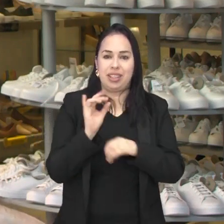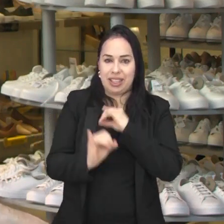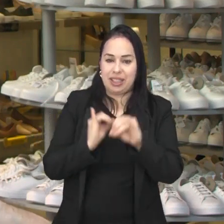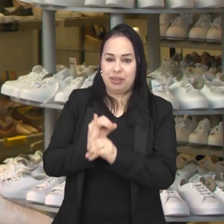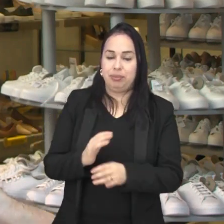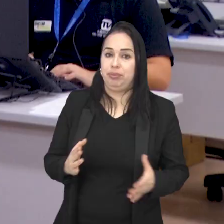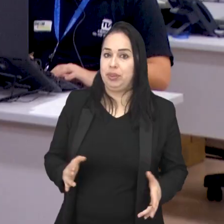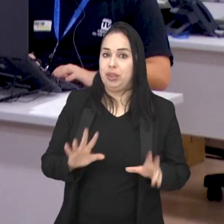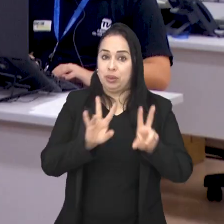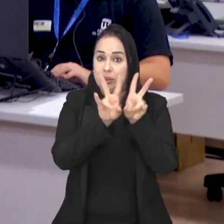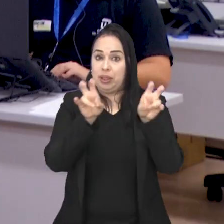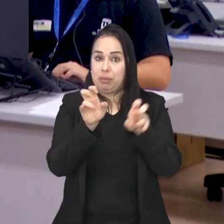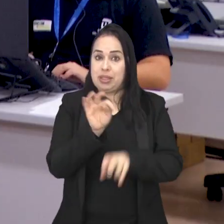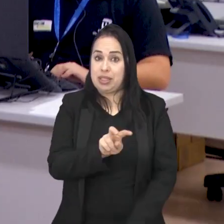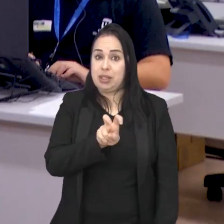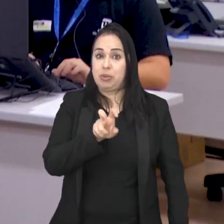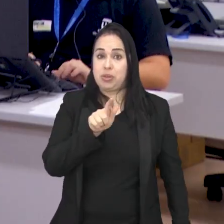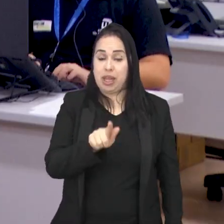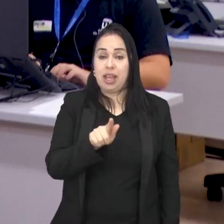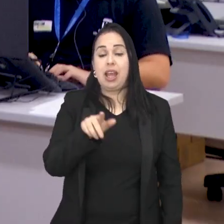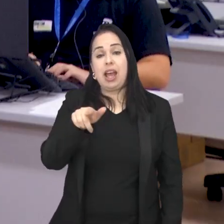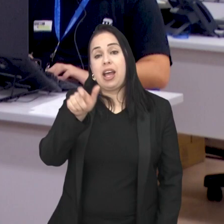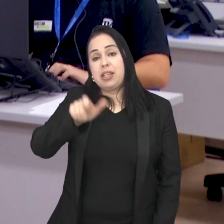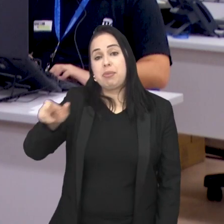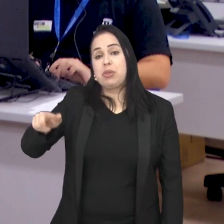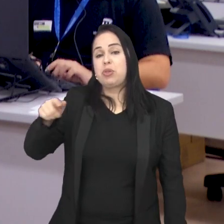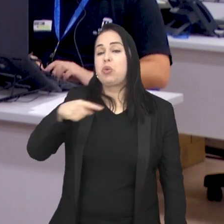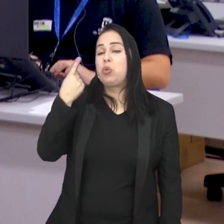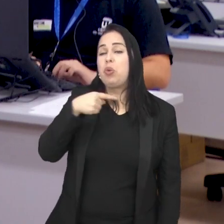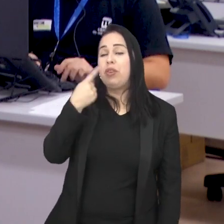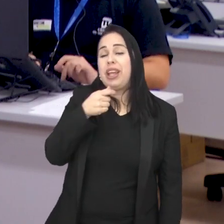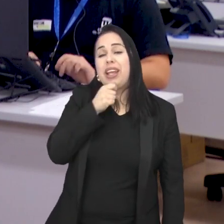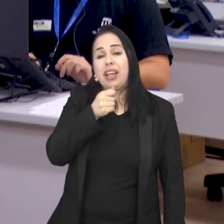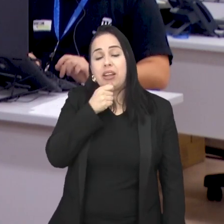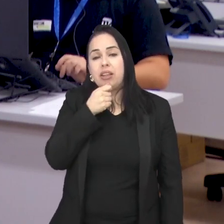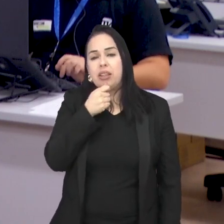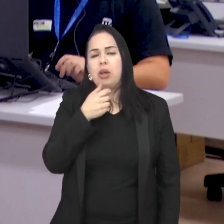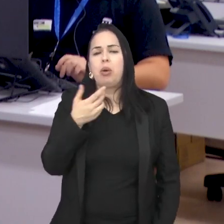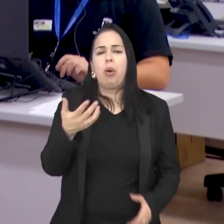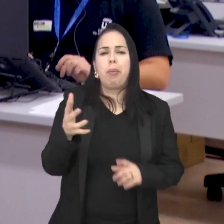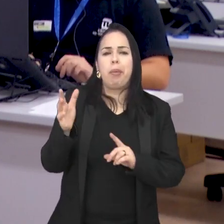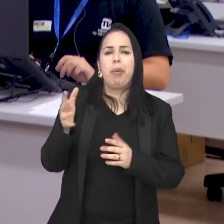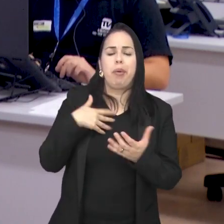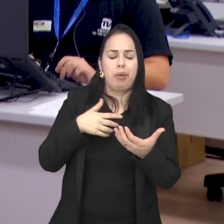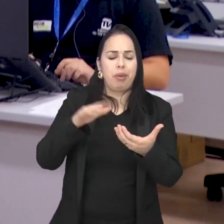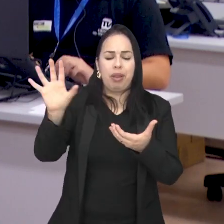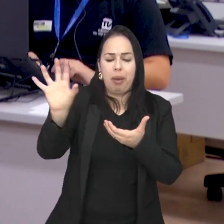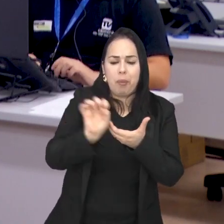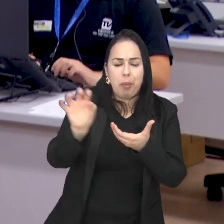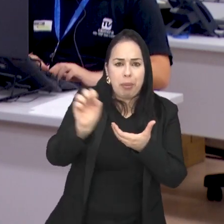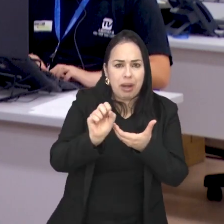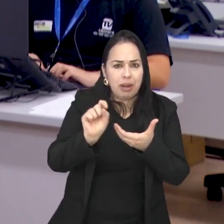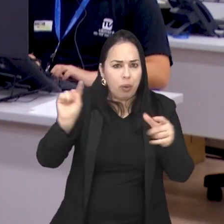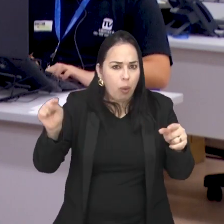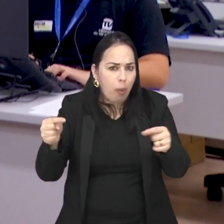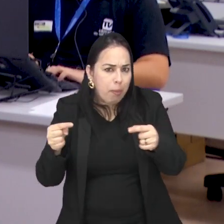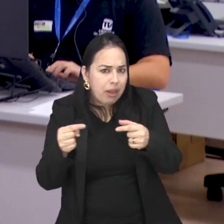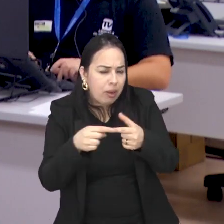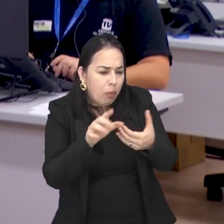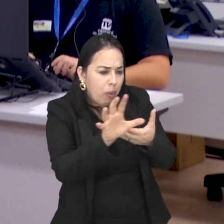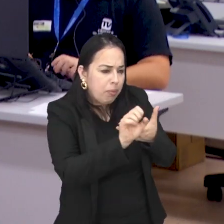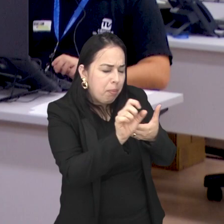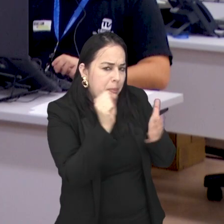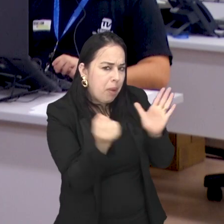né, em geral. E ainda no tema do 5G tem muita gente com dúvidas sobre a tecnologia. Como conseguir o sinal? Ele vale para todos